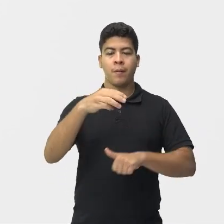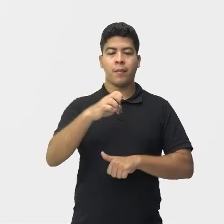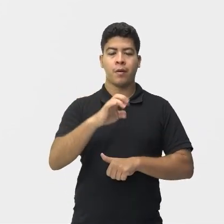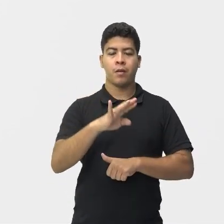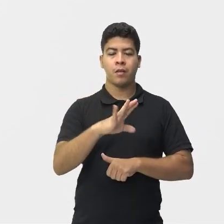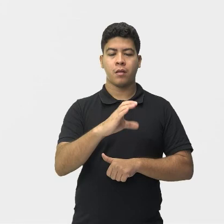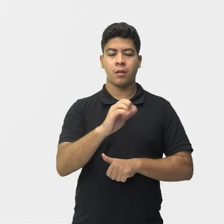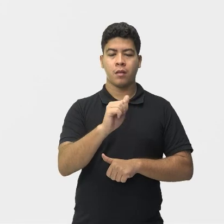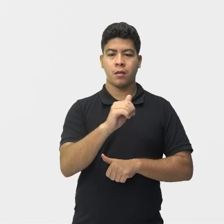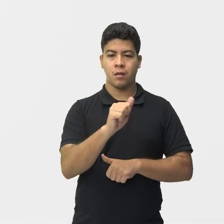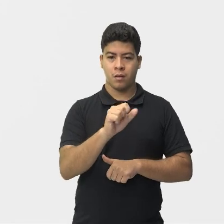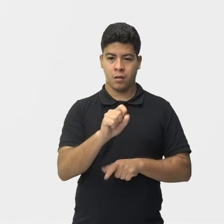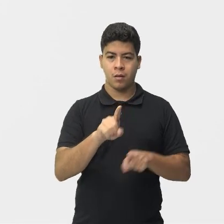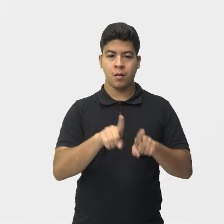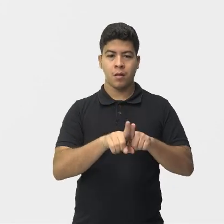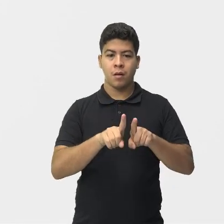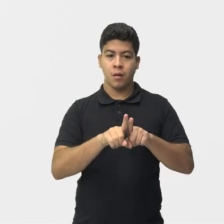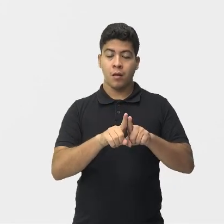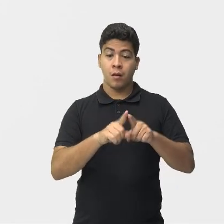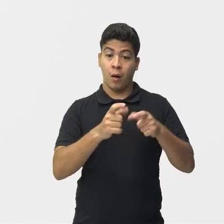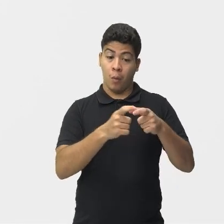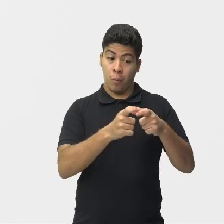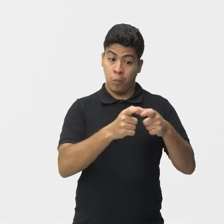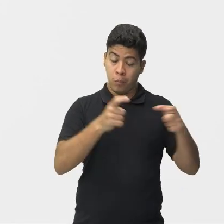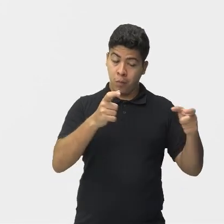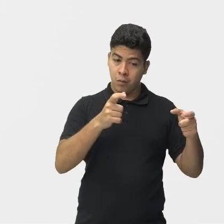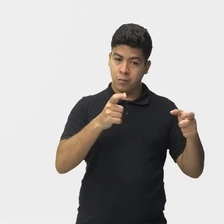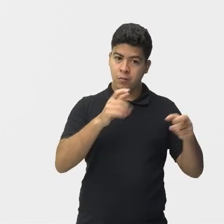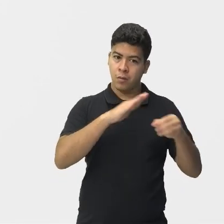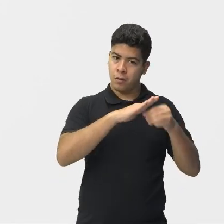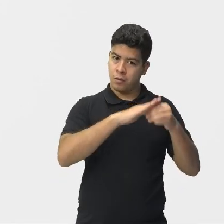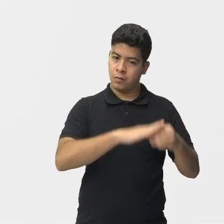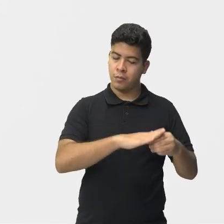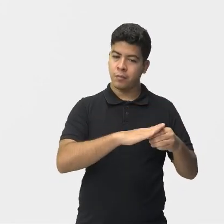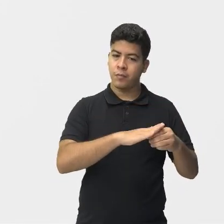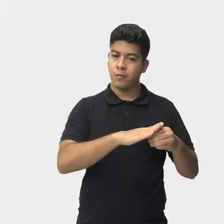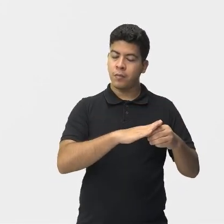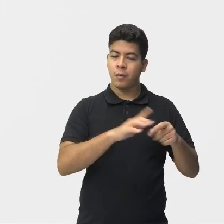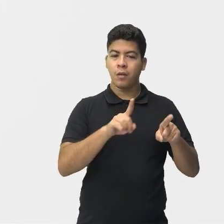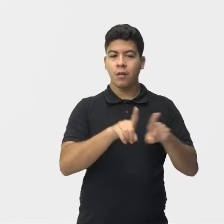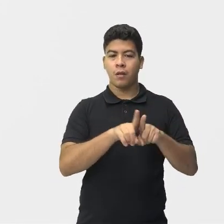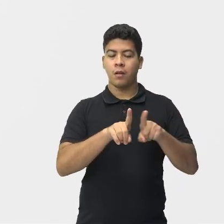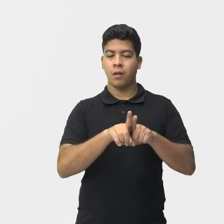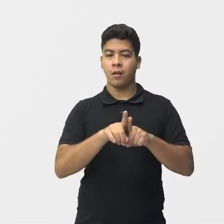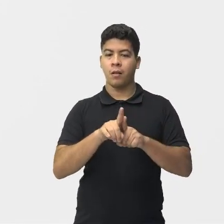uma compressão isobárica. Como esse processo é um processo cíclico, então